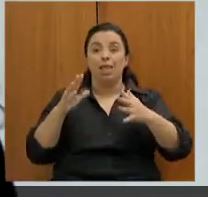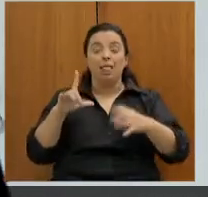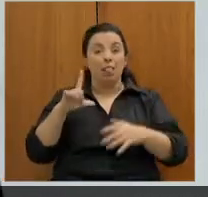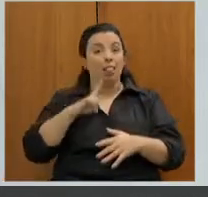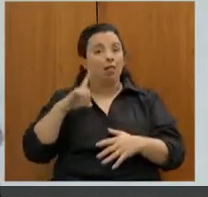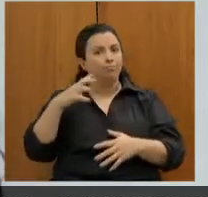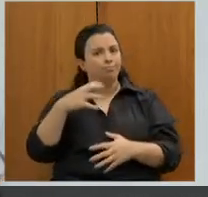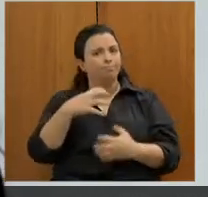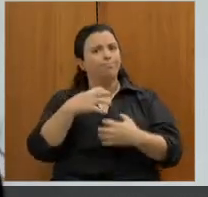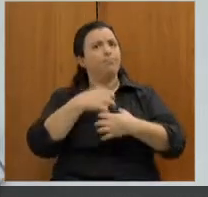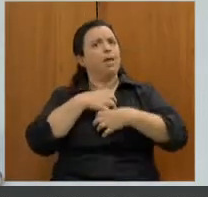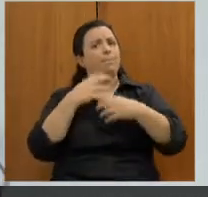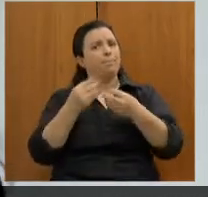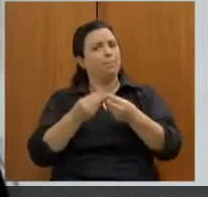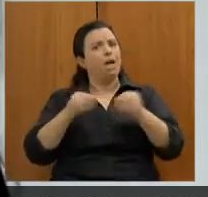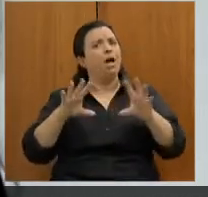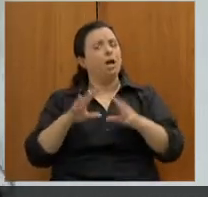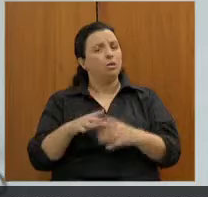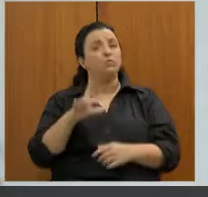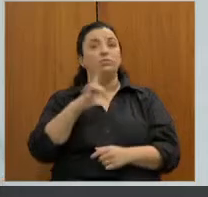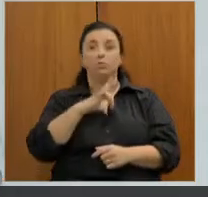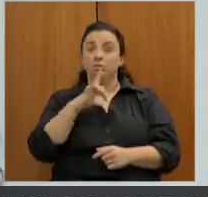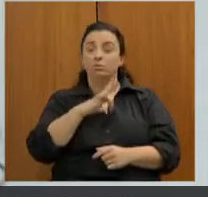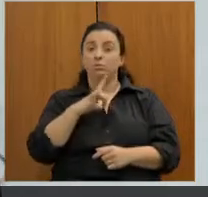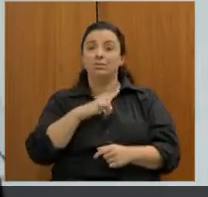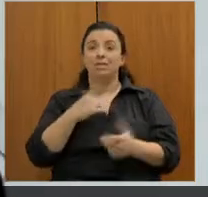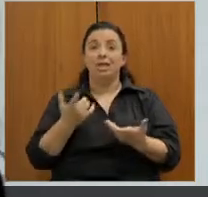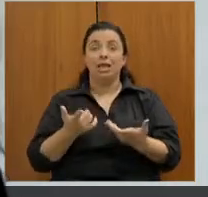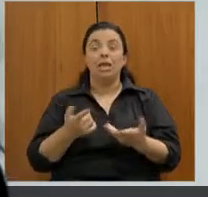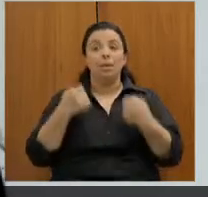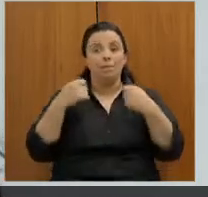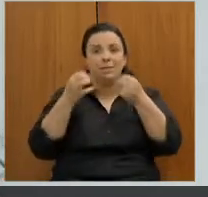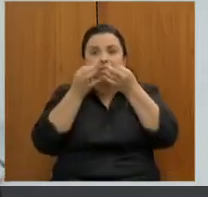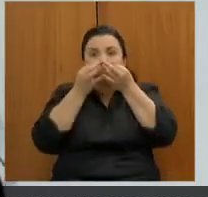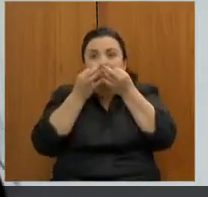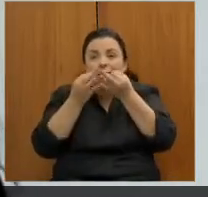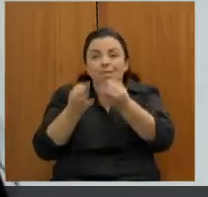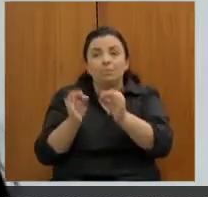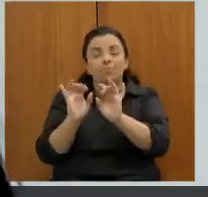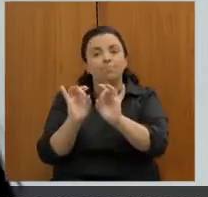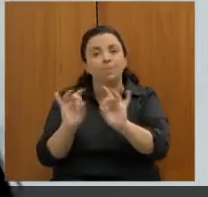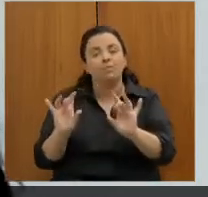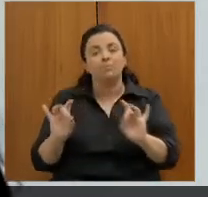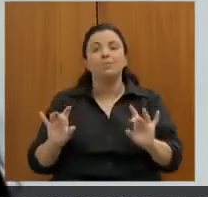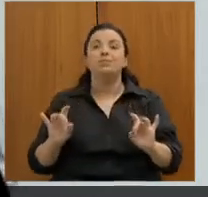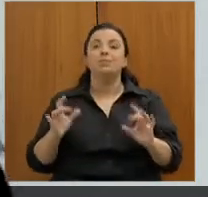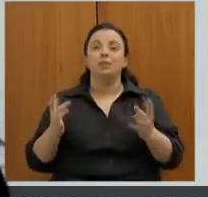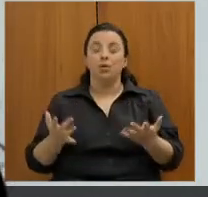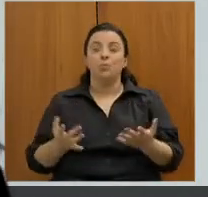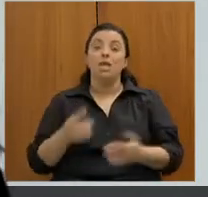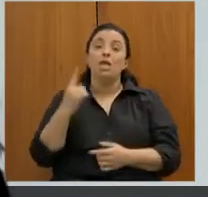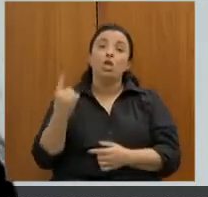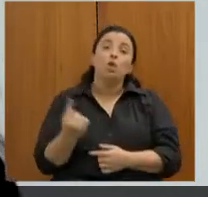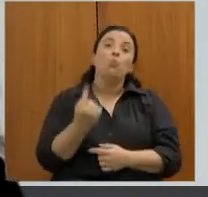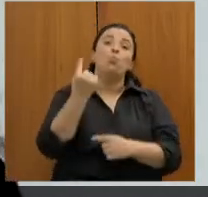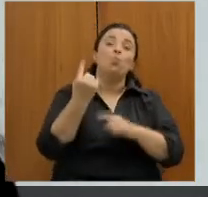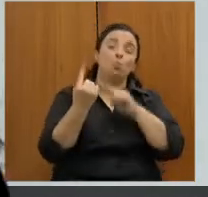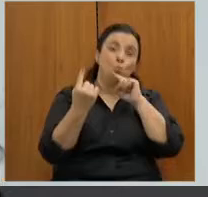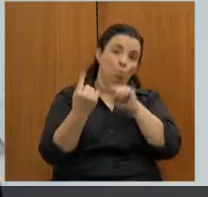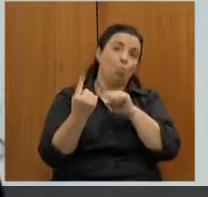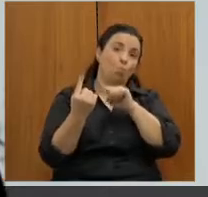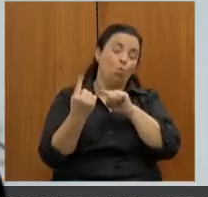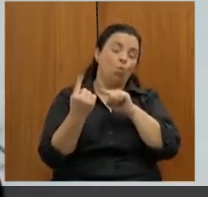inclusive Qual é o são causas assim que merece Ou atenção em nenhum desses casos eu